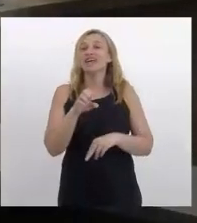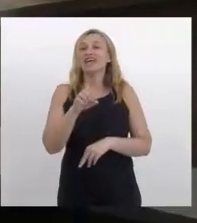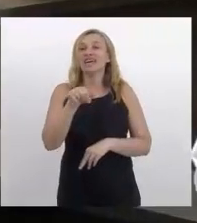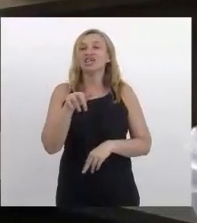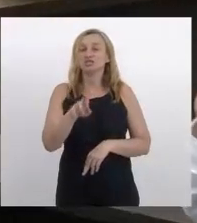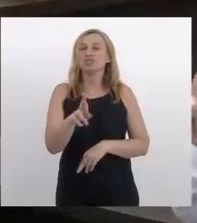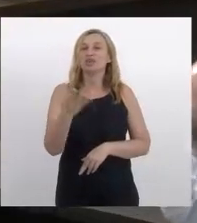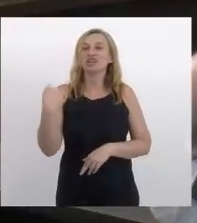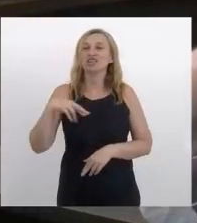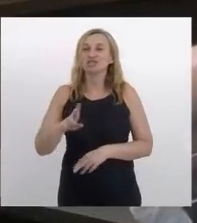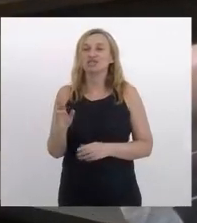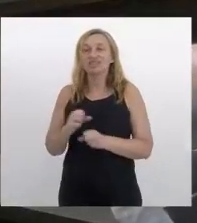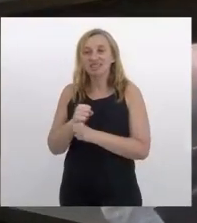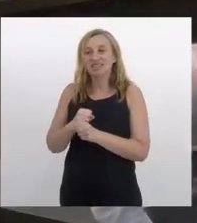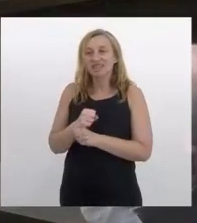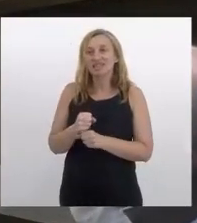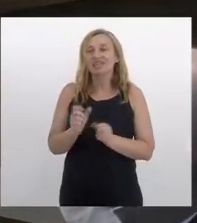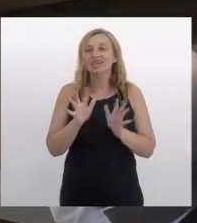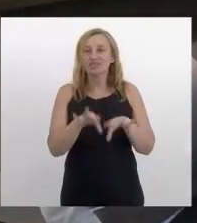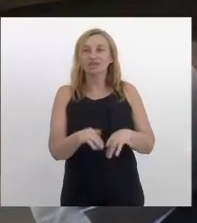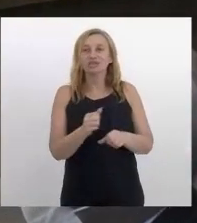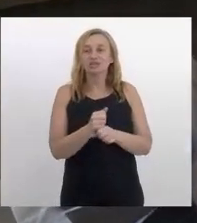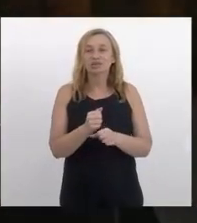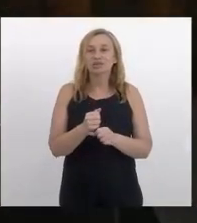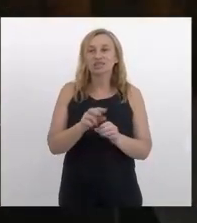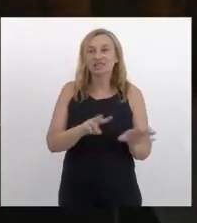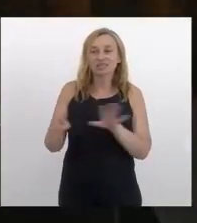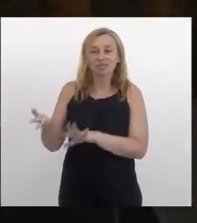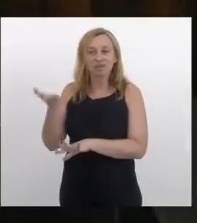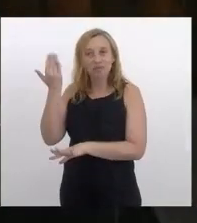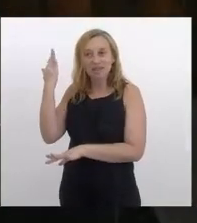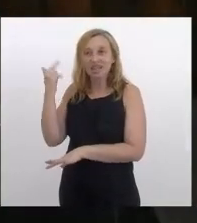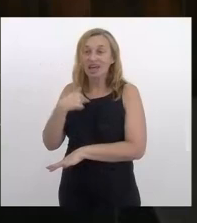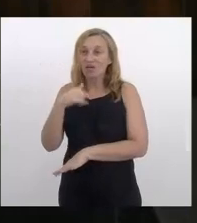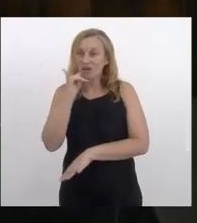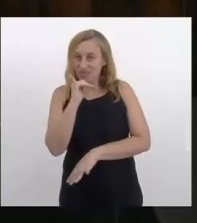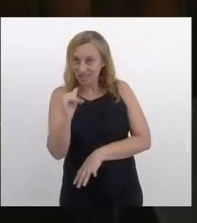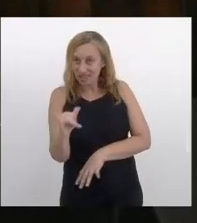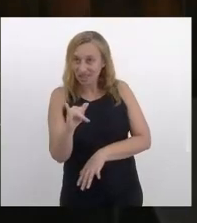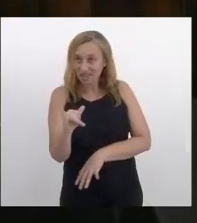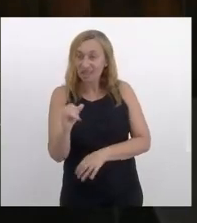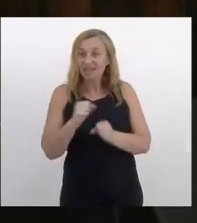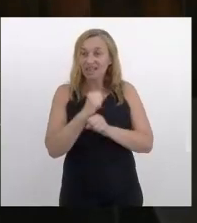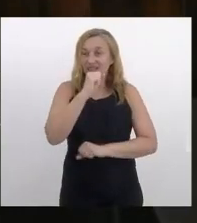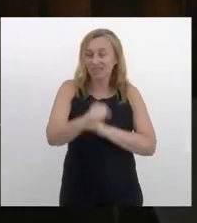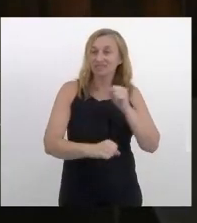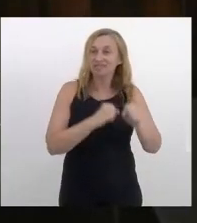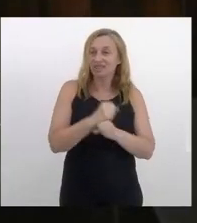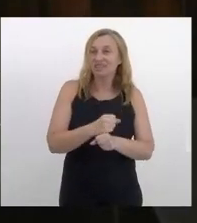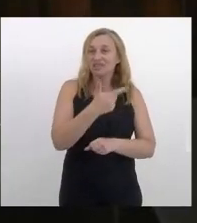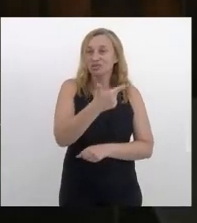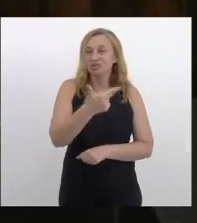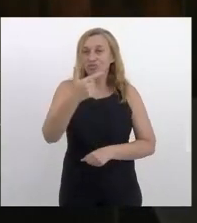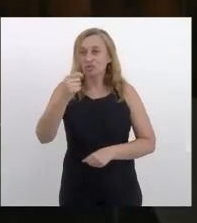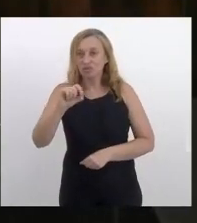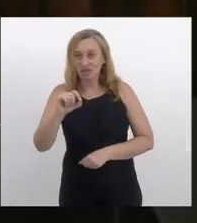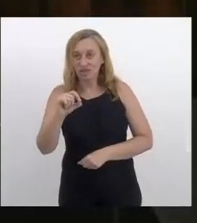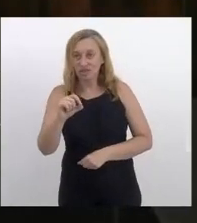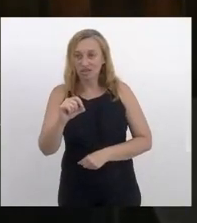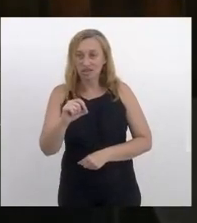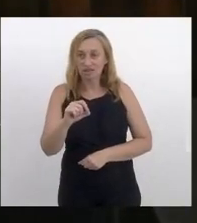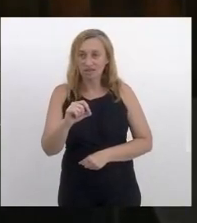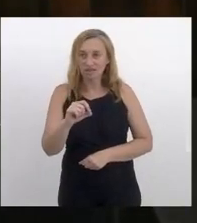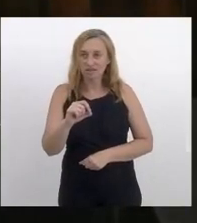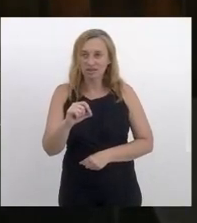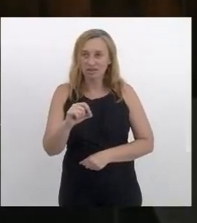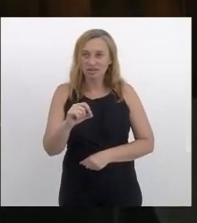Religião desse ano, que terminou semana passada, eu avisei que ano que vem, no ano de 2020, a Expo